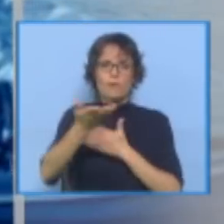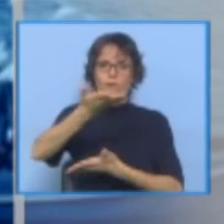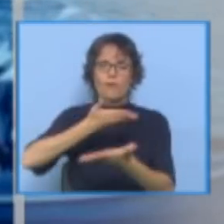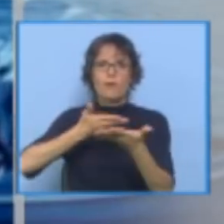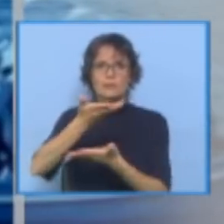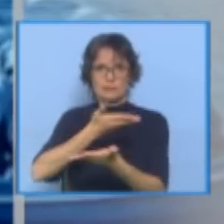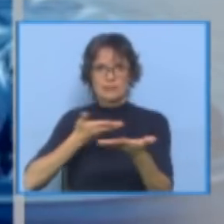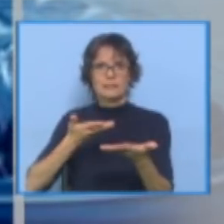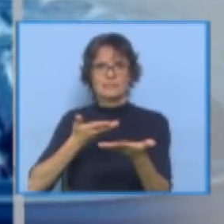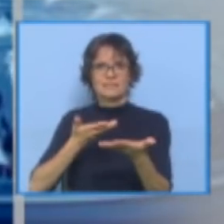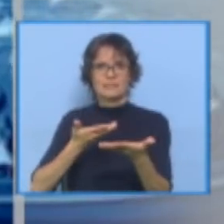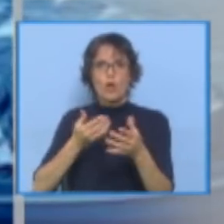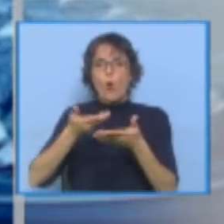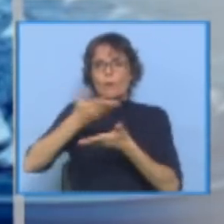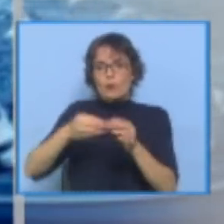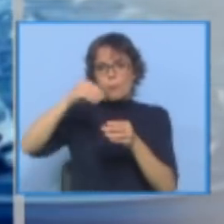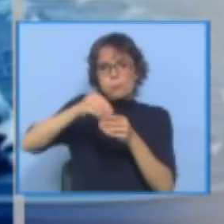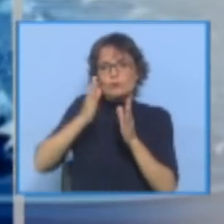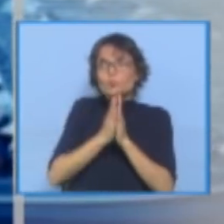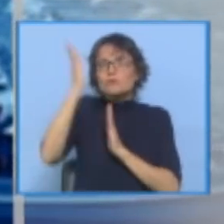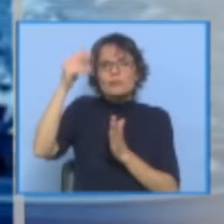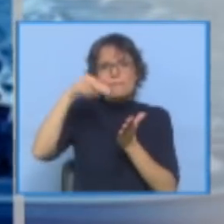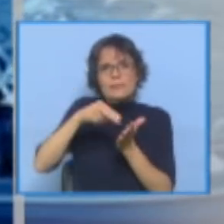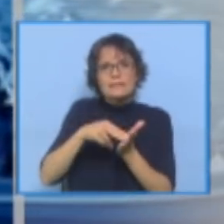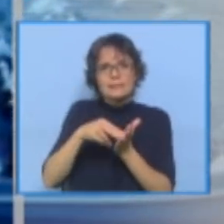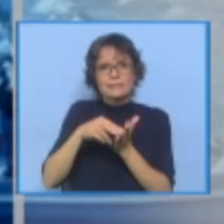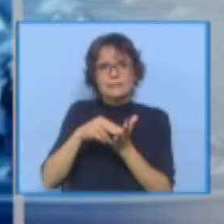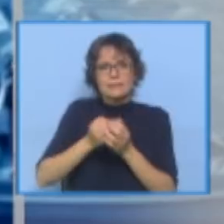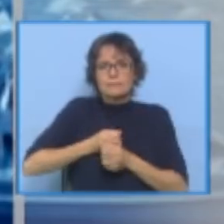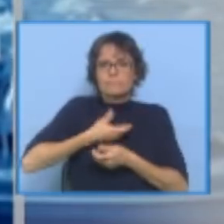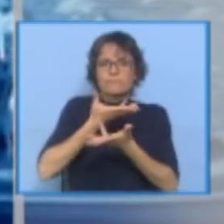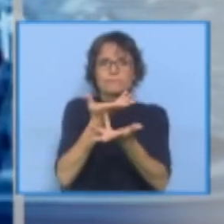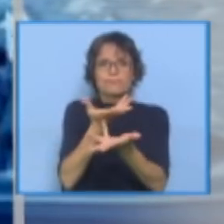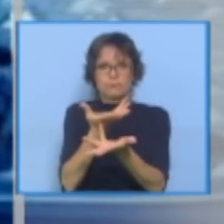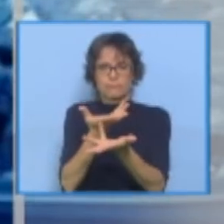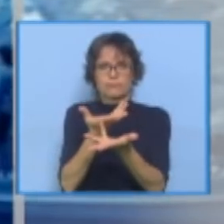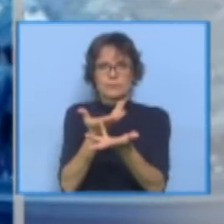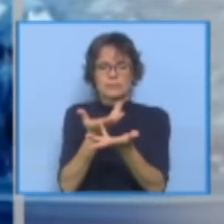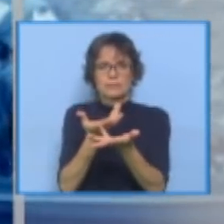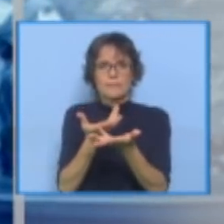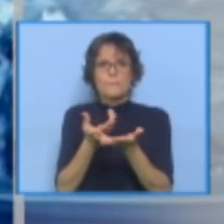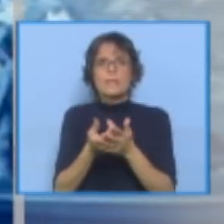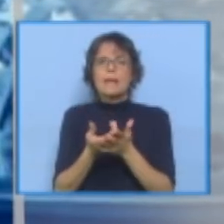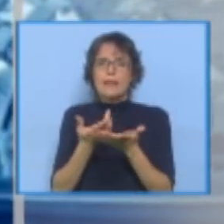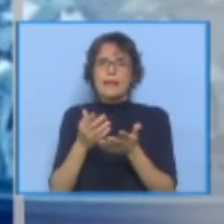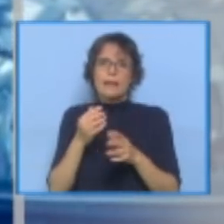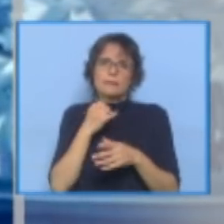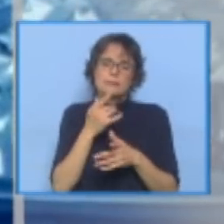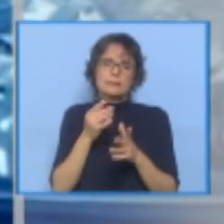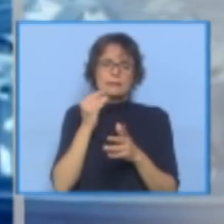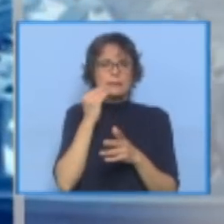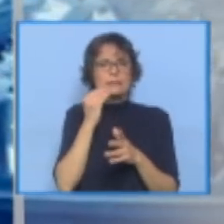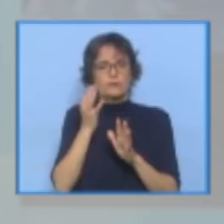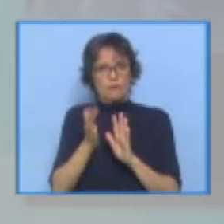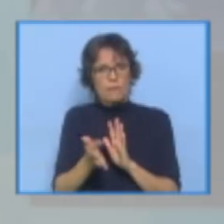fique um testemunho, uma memória, uma marca de como vale a pena pertencer ao rebanho de Deus.